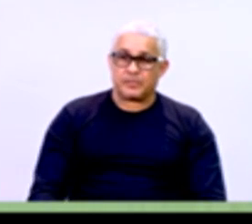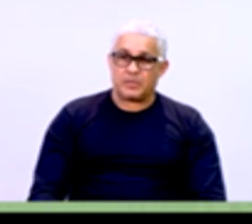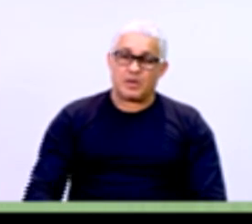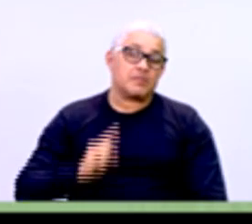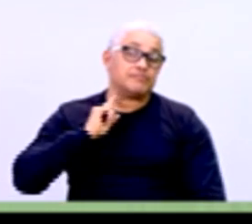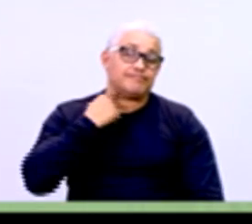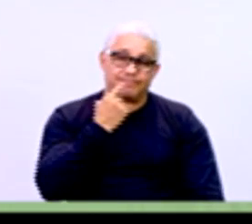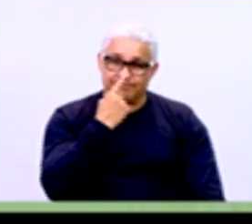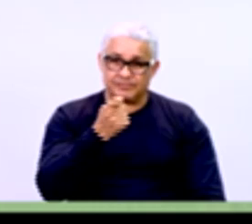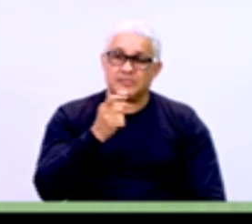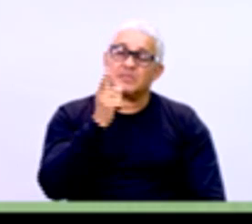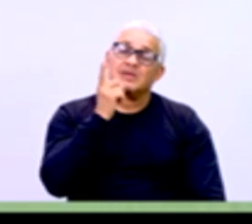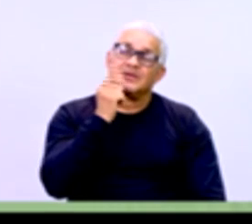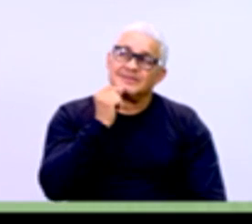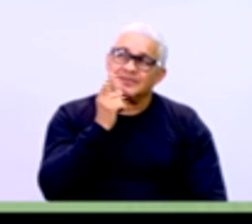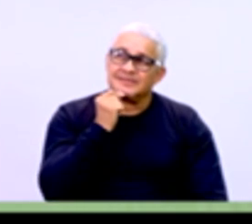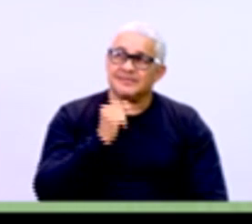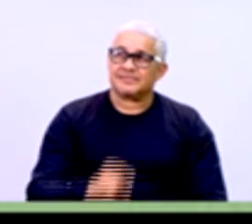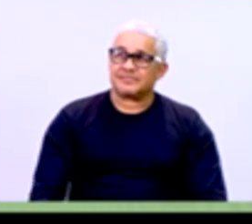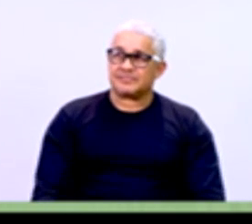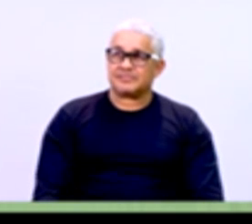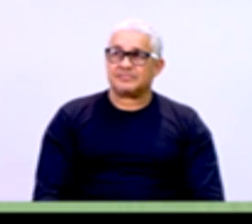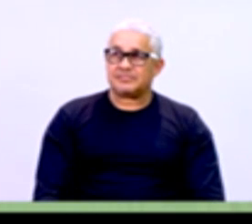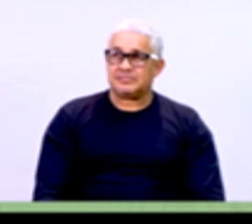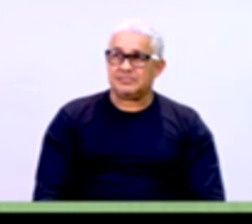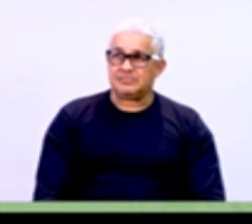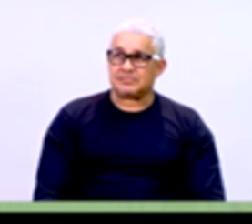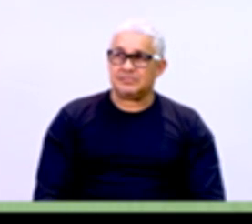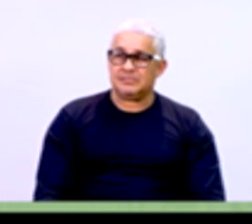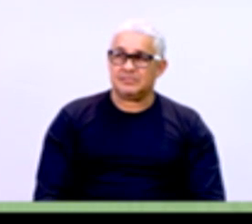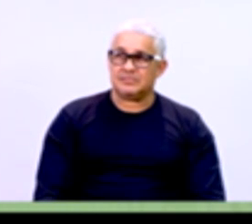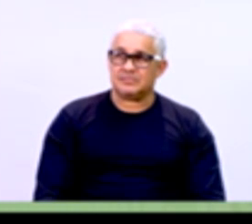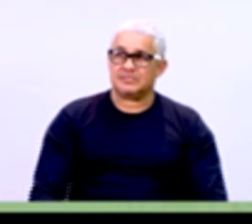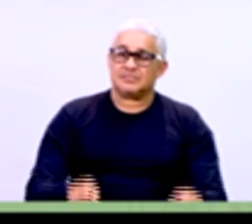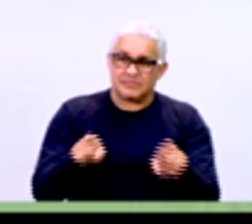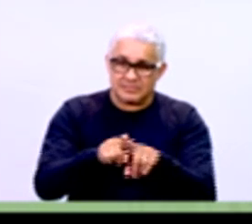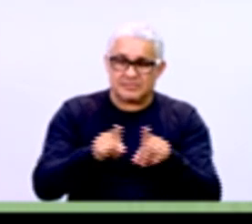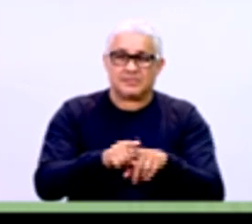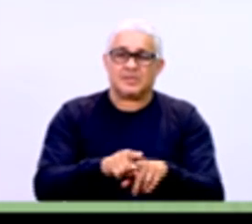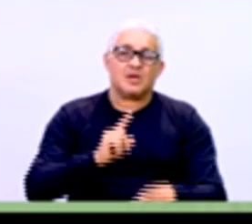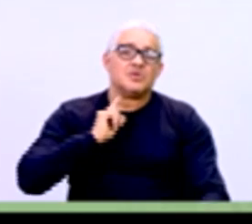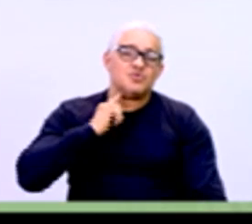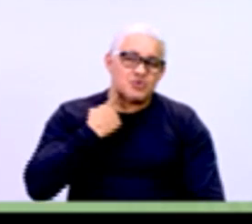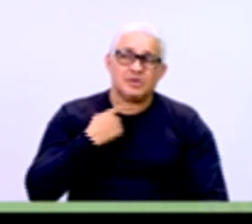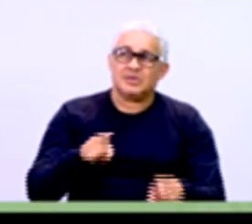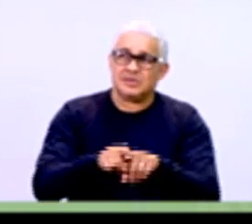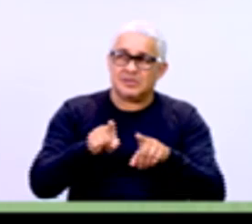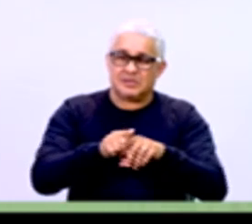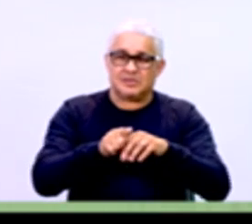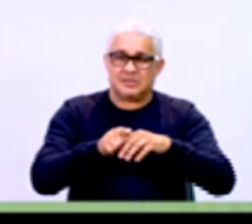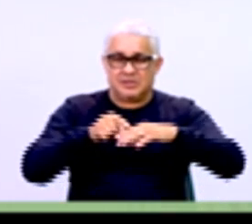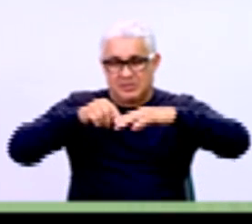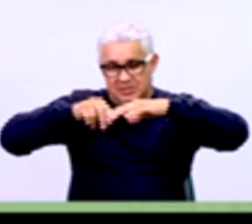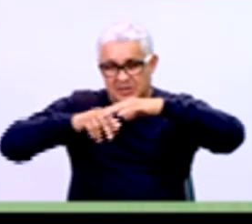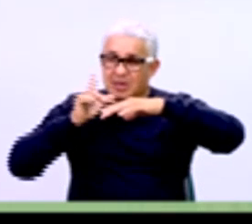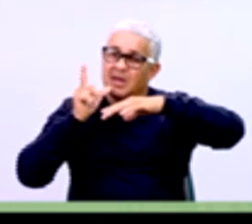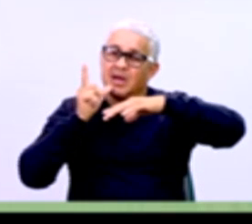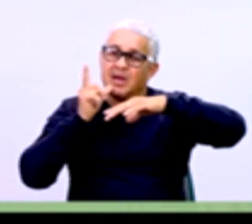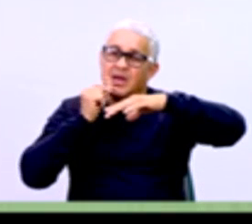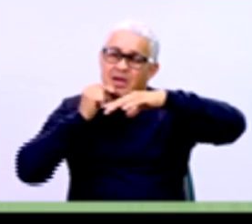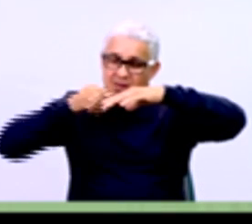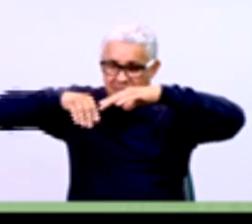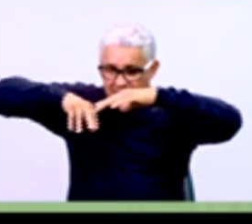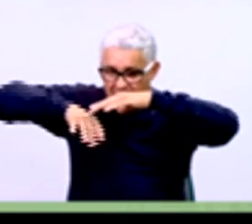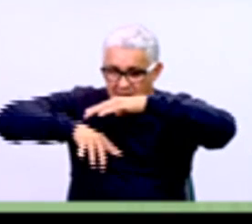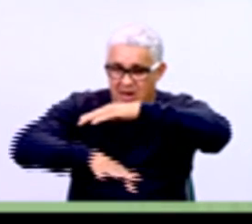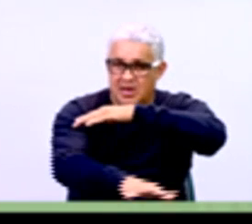águas, descarga de efluentes, a poluição das águas superficiais e subterrâneas. Olha só, uma das causas